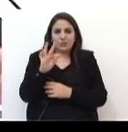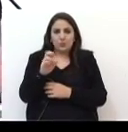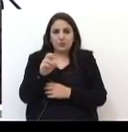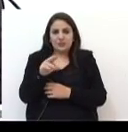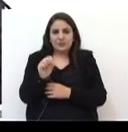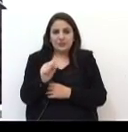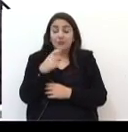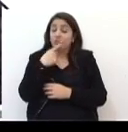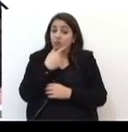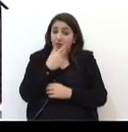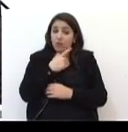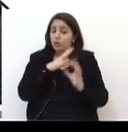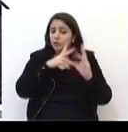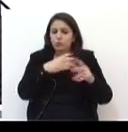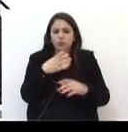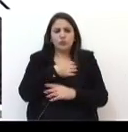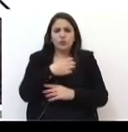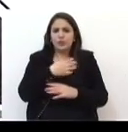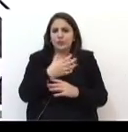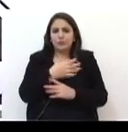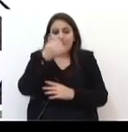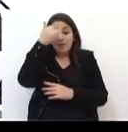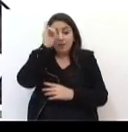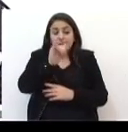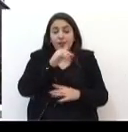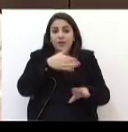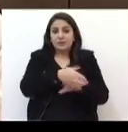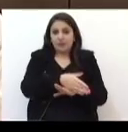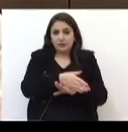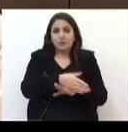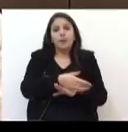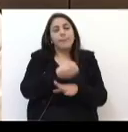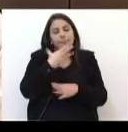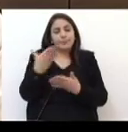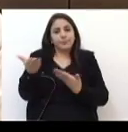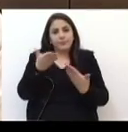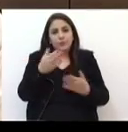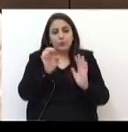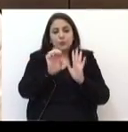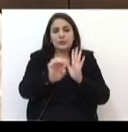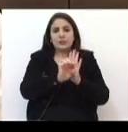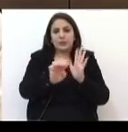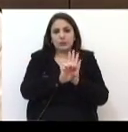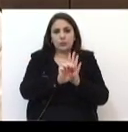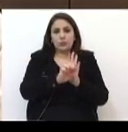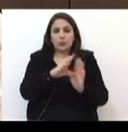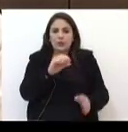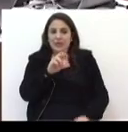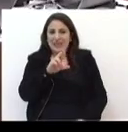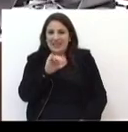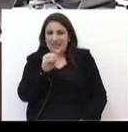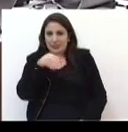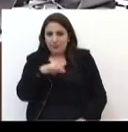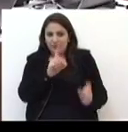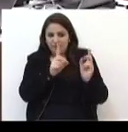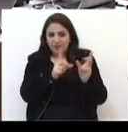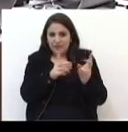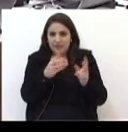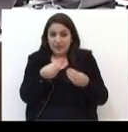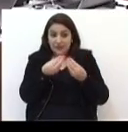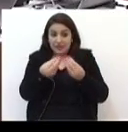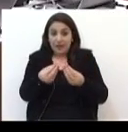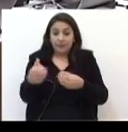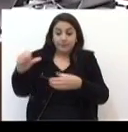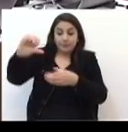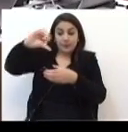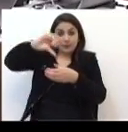disse que toda forma de prevenção é bem-vinda. O estatuto vê como crime vender, fornecer,